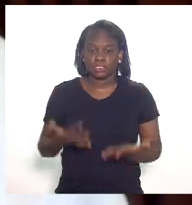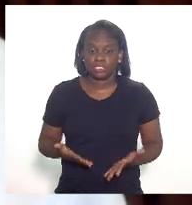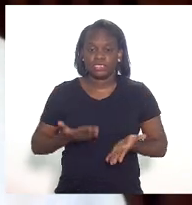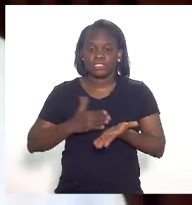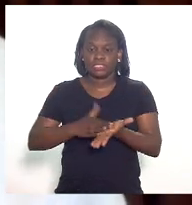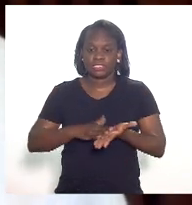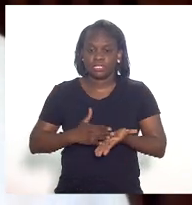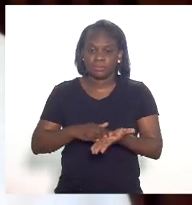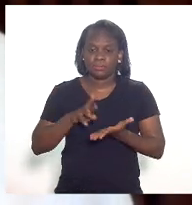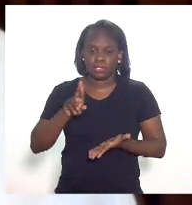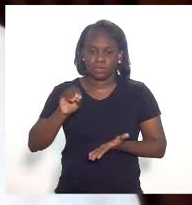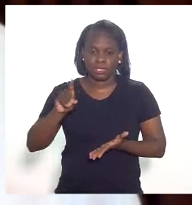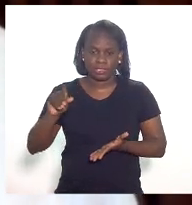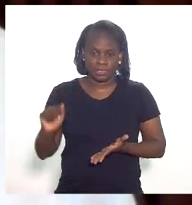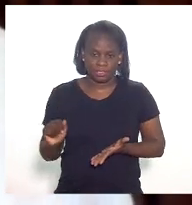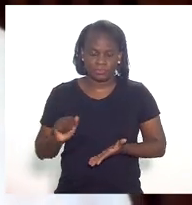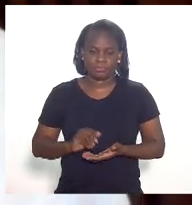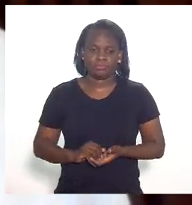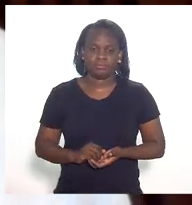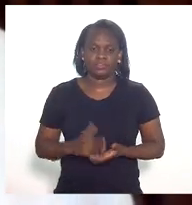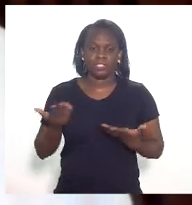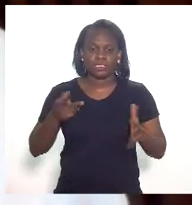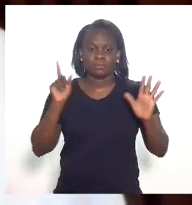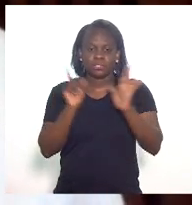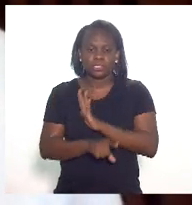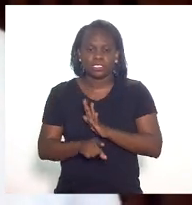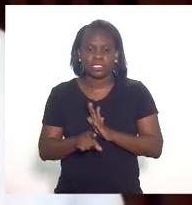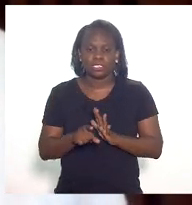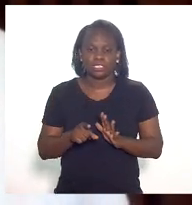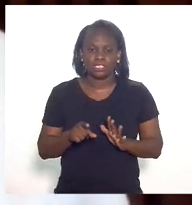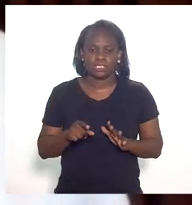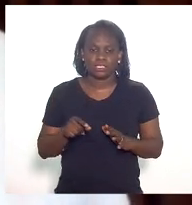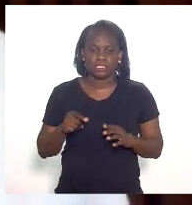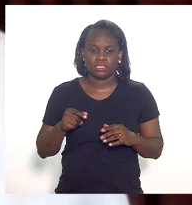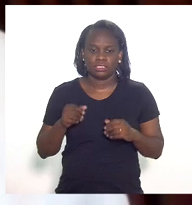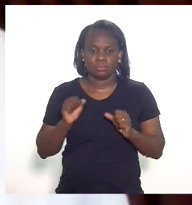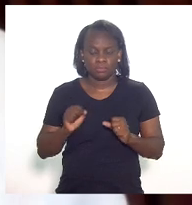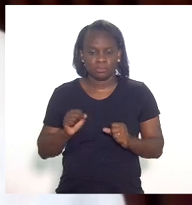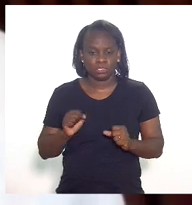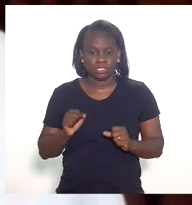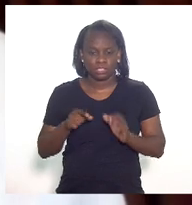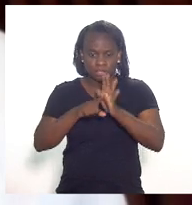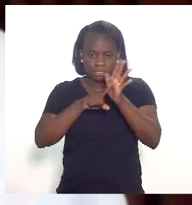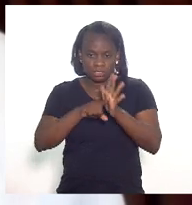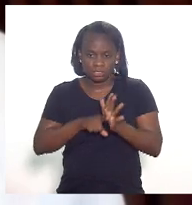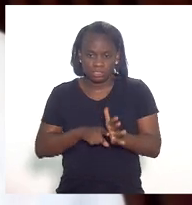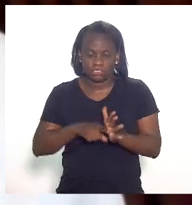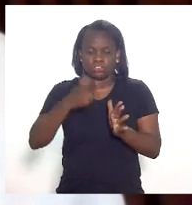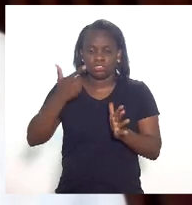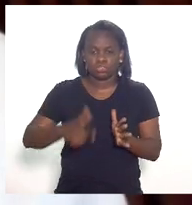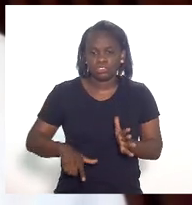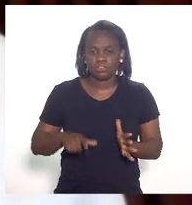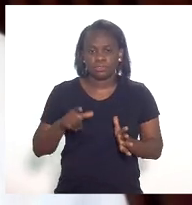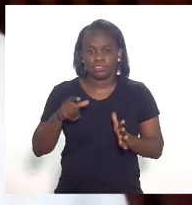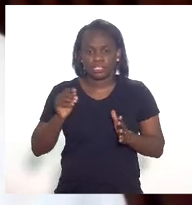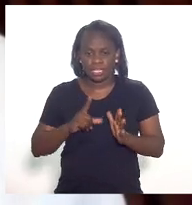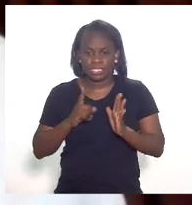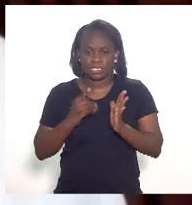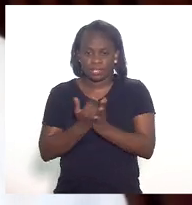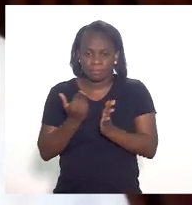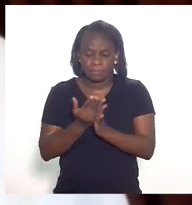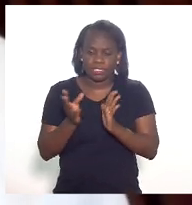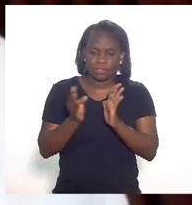de roda. Eu queria perguntar a Vossa Excelência se não poderia analisar novamente se há uma